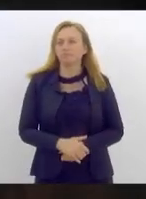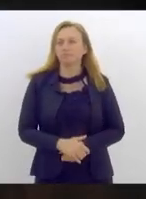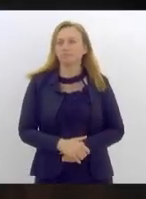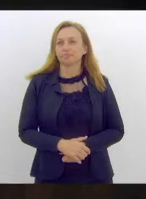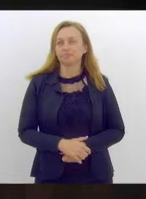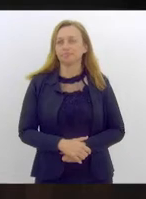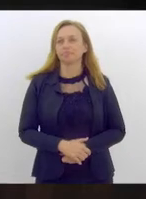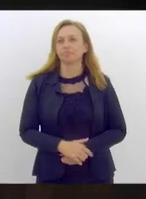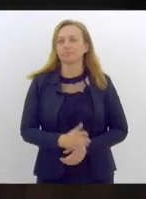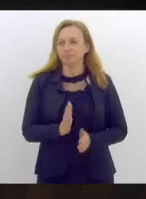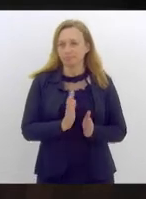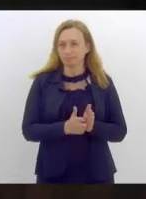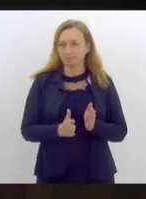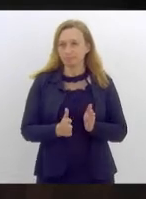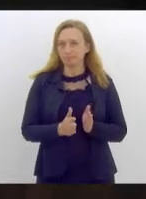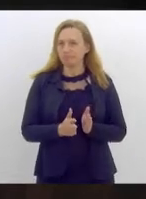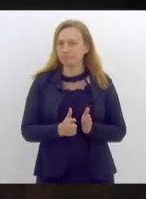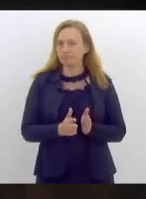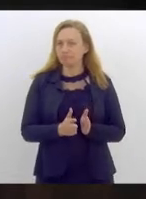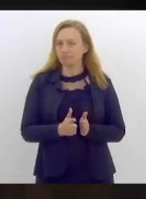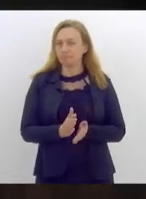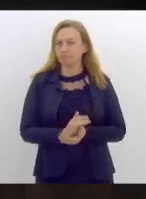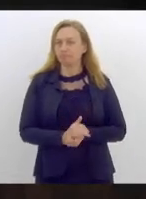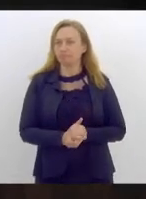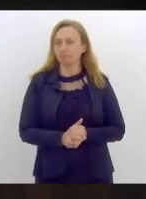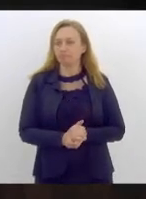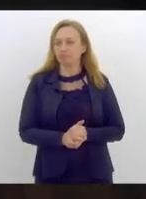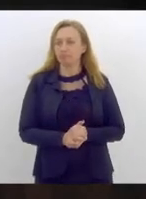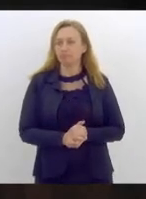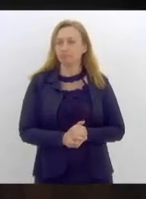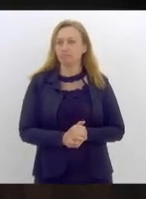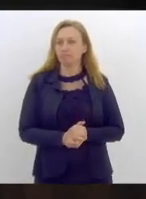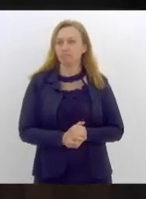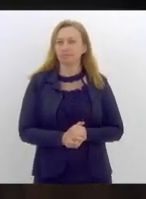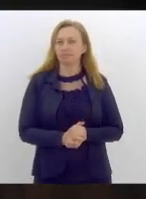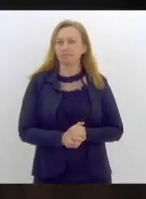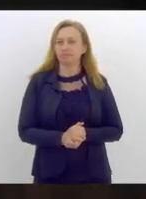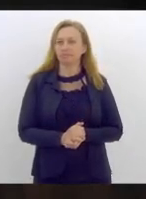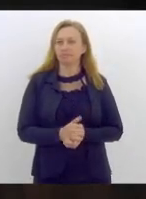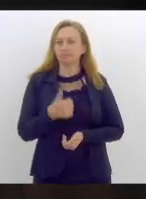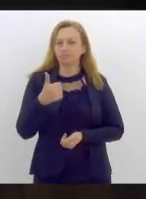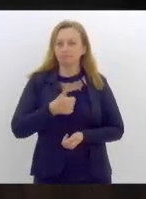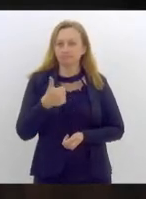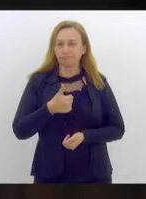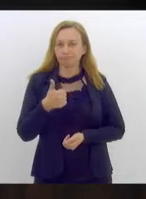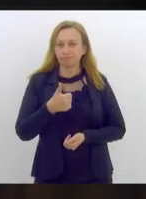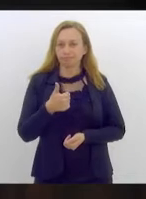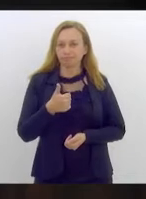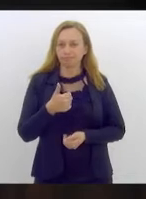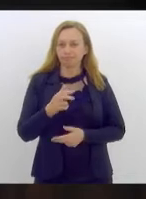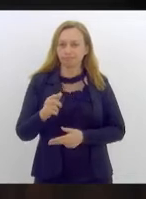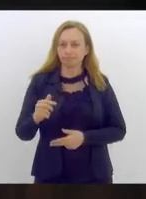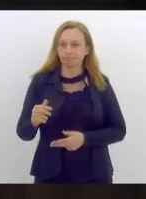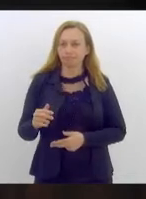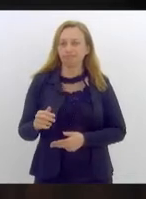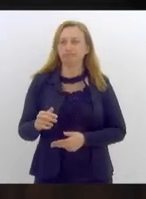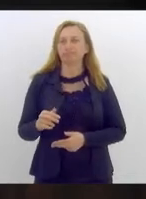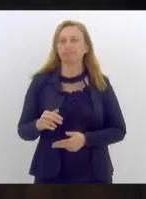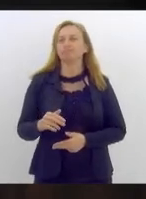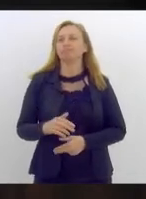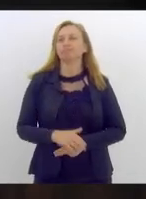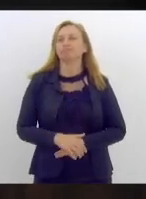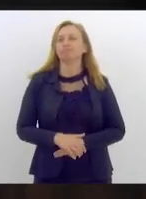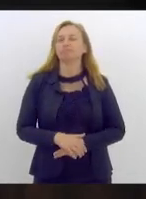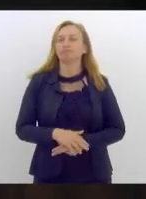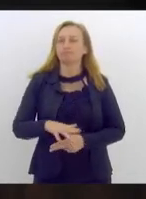passa-se a ordem do dia o primeiro orador inscrito para